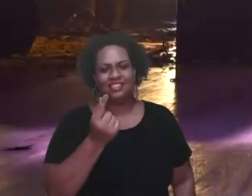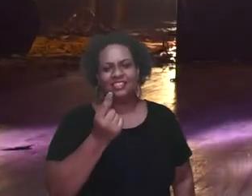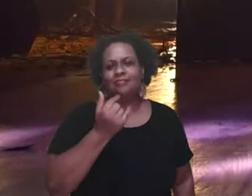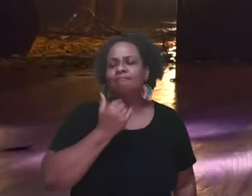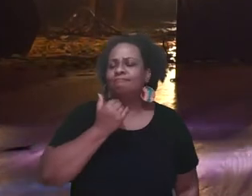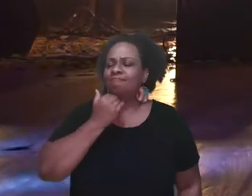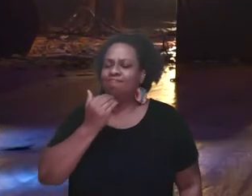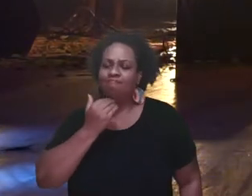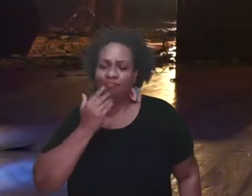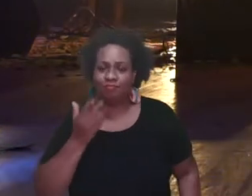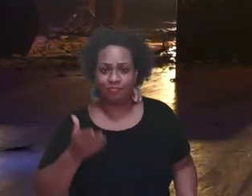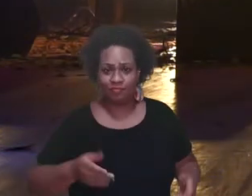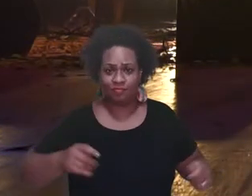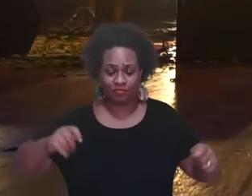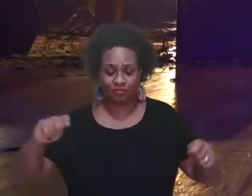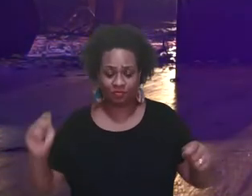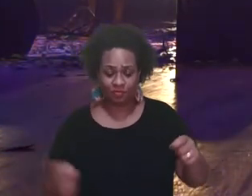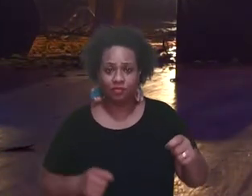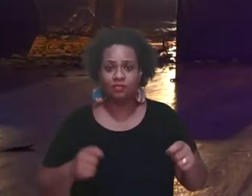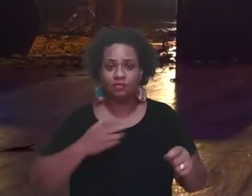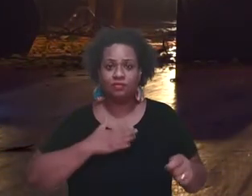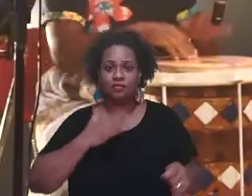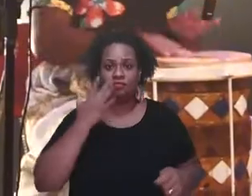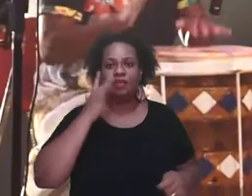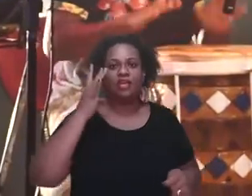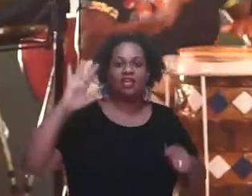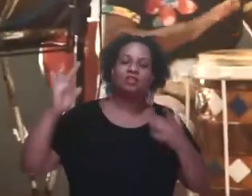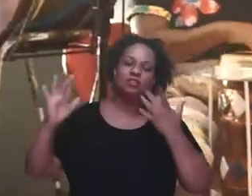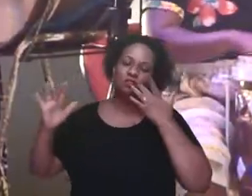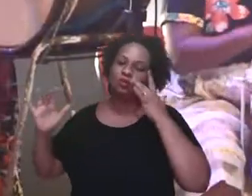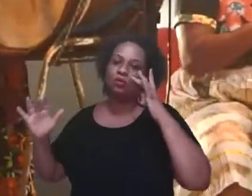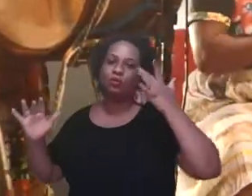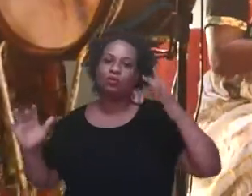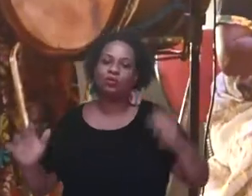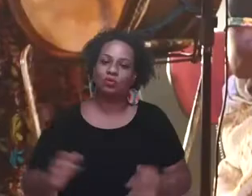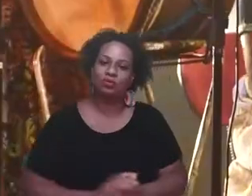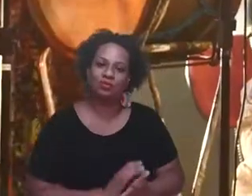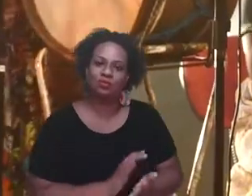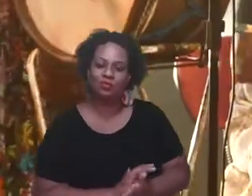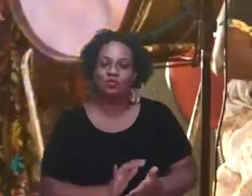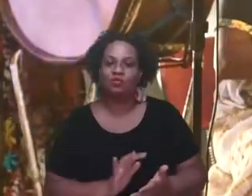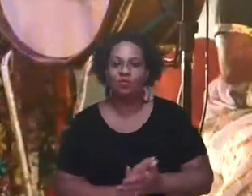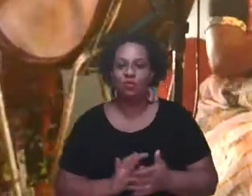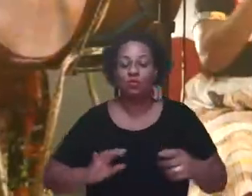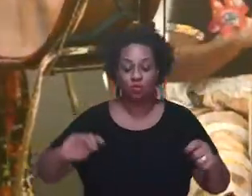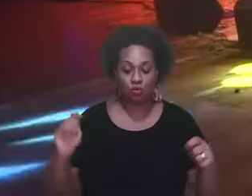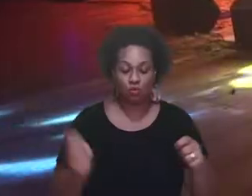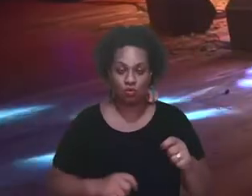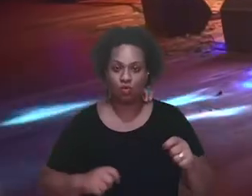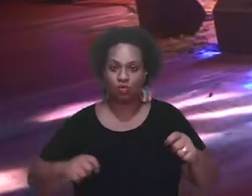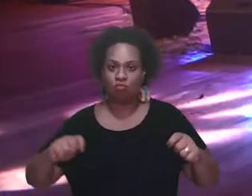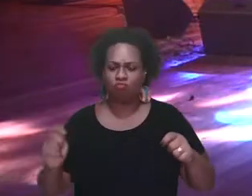fará com o pé meu de blusão uma dinheiro que faz escravos é meu tesouro batuque